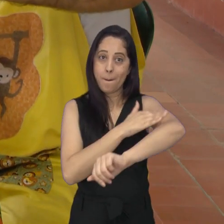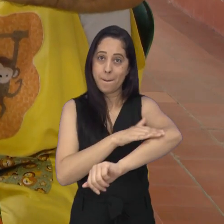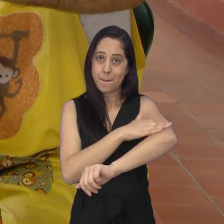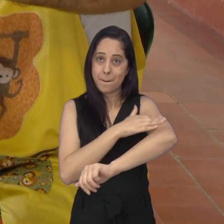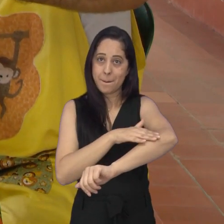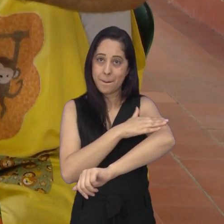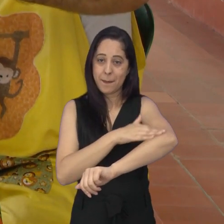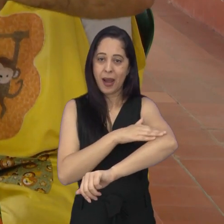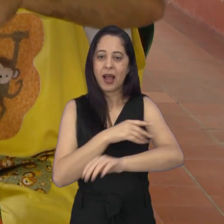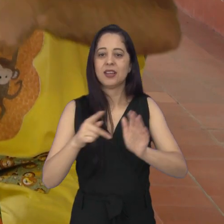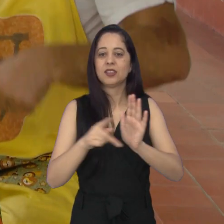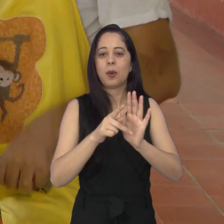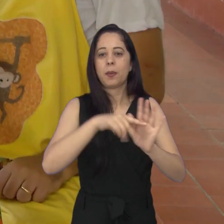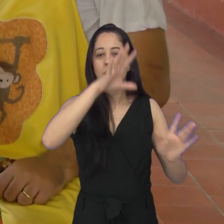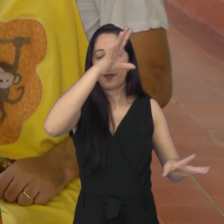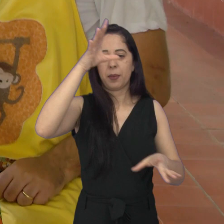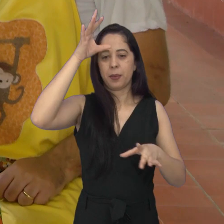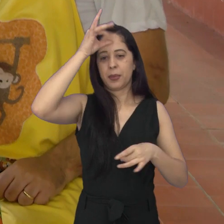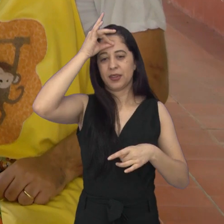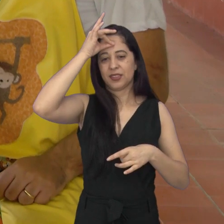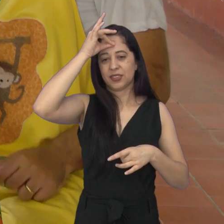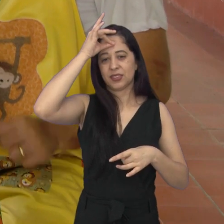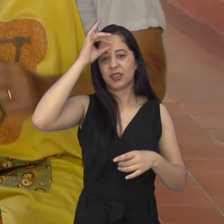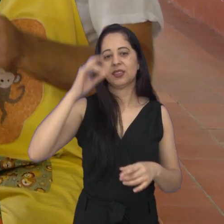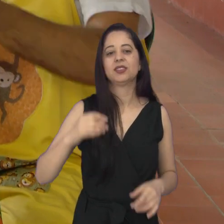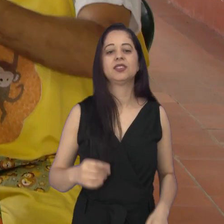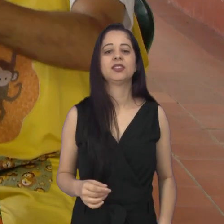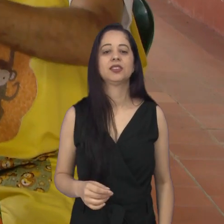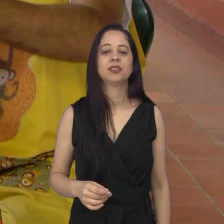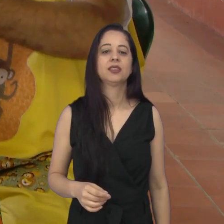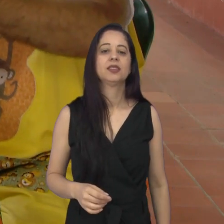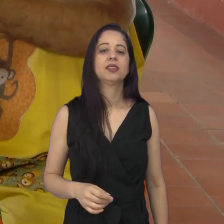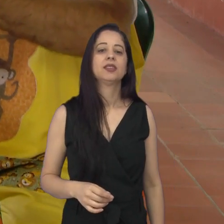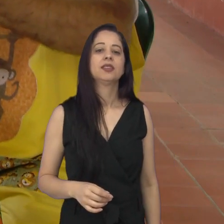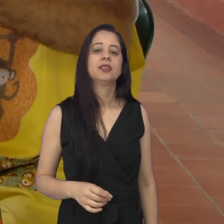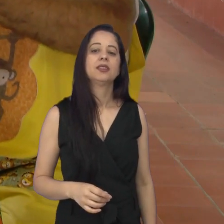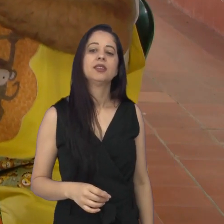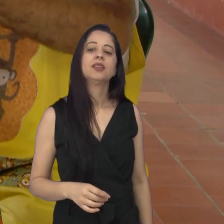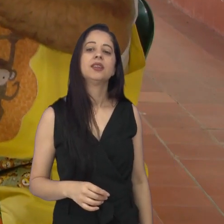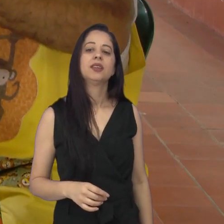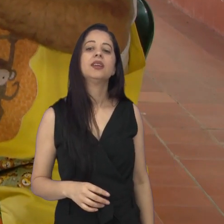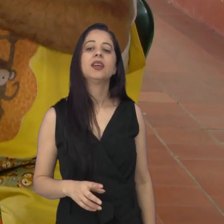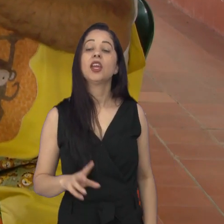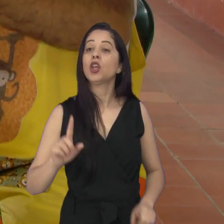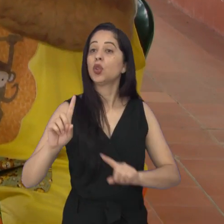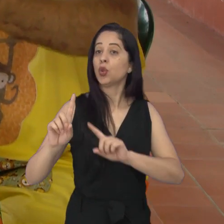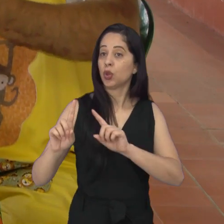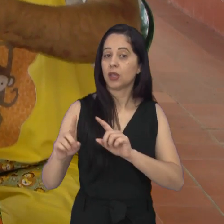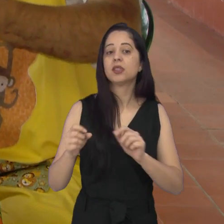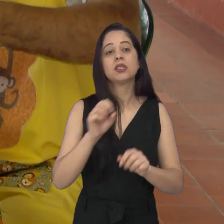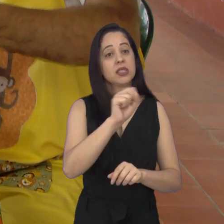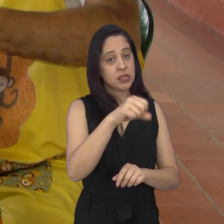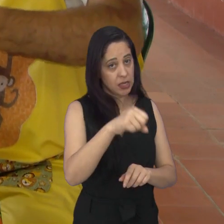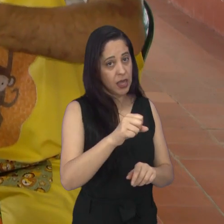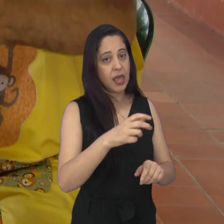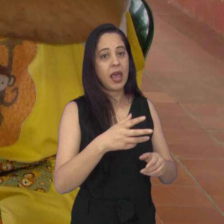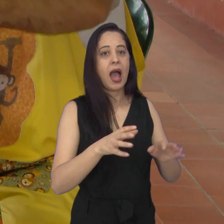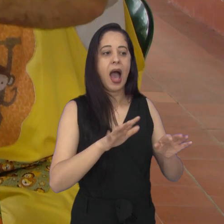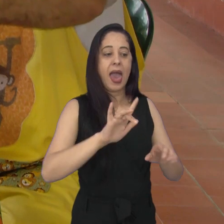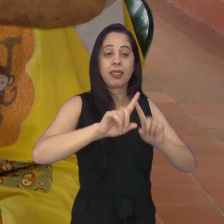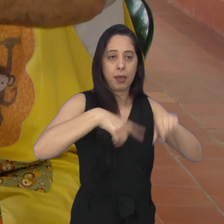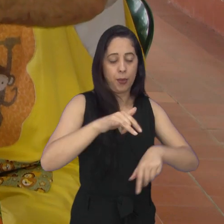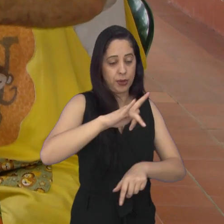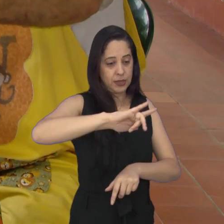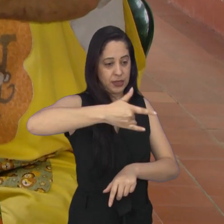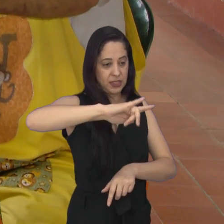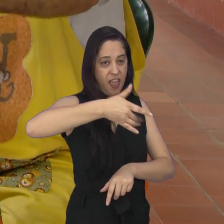vai, que é a mãozinha do personagem de um lado. Ah, então e os do bracinhos outro, que você vai fazer isso, o fantoche. E